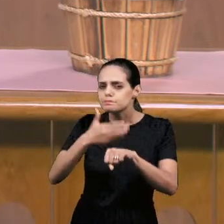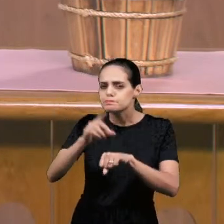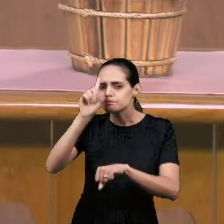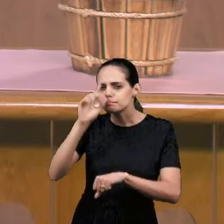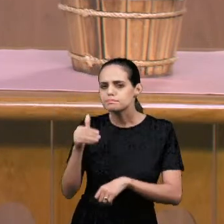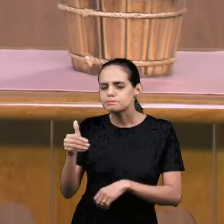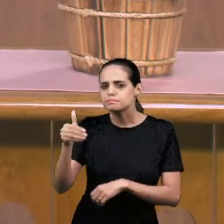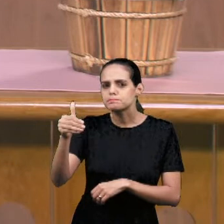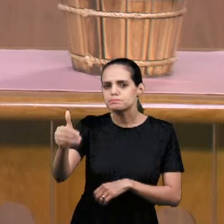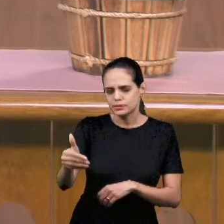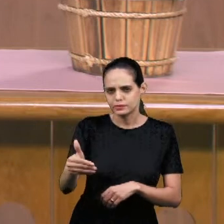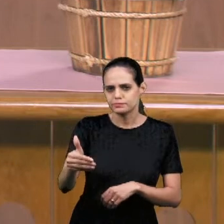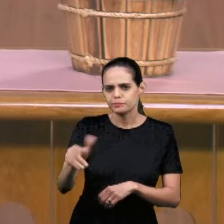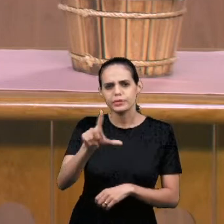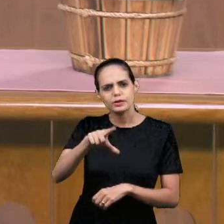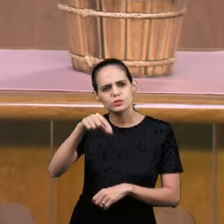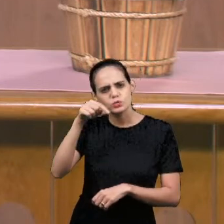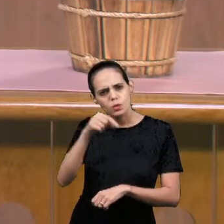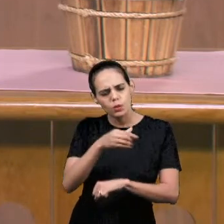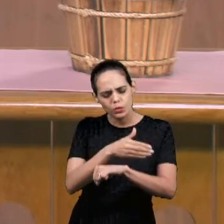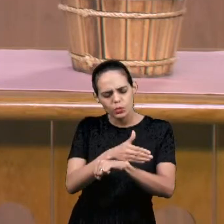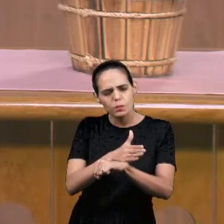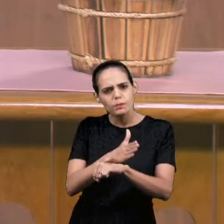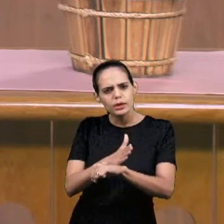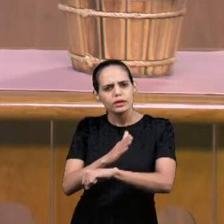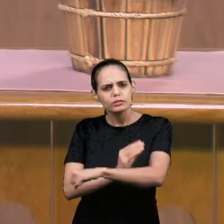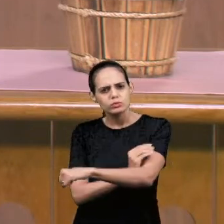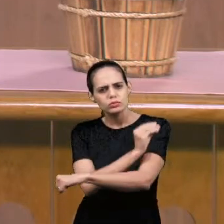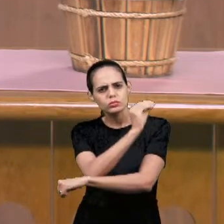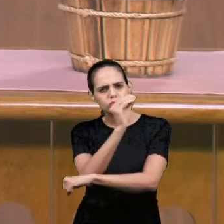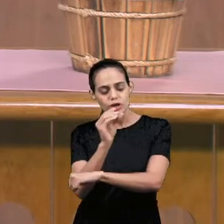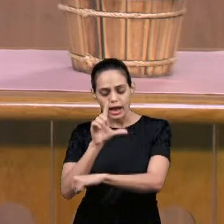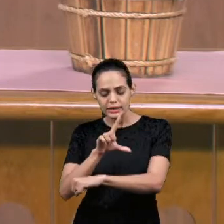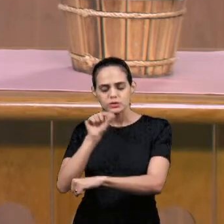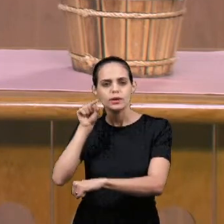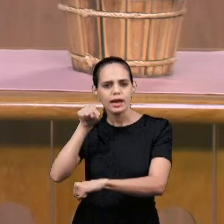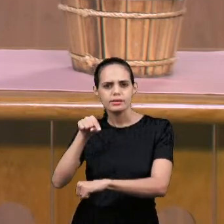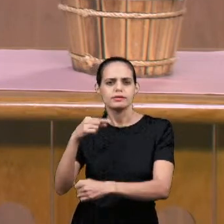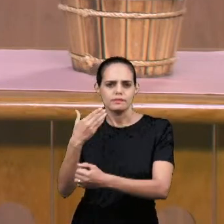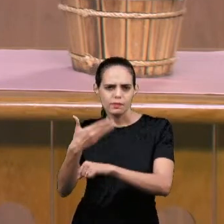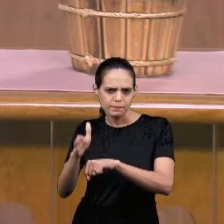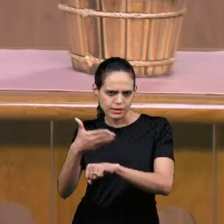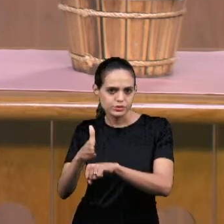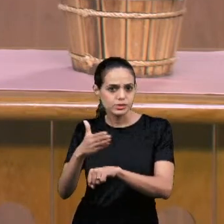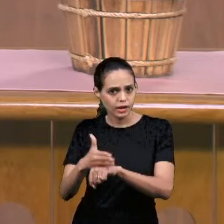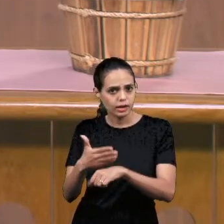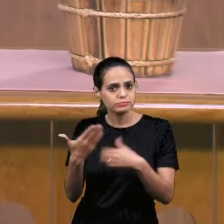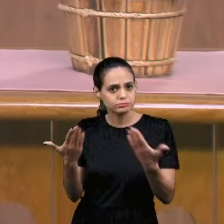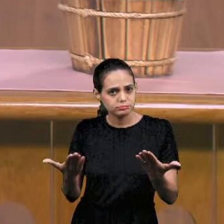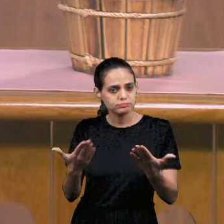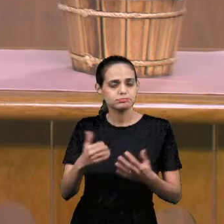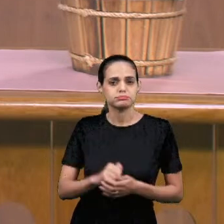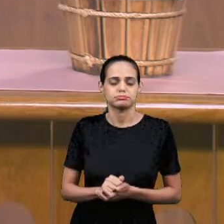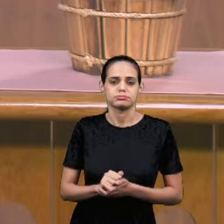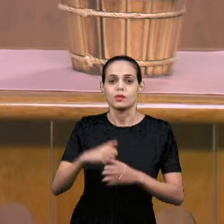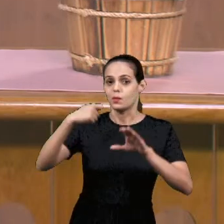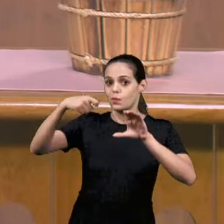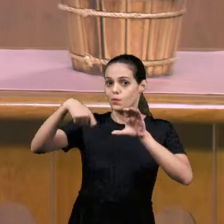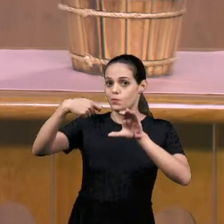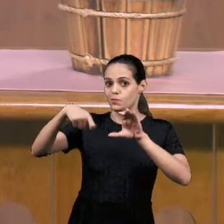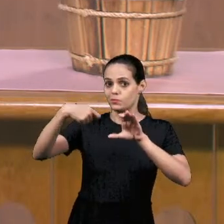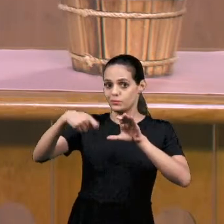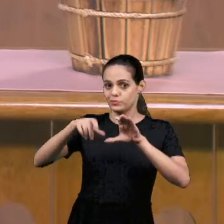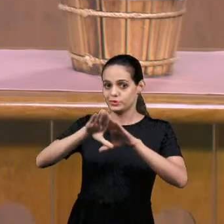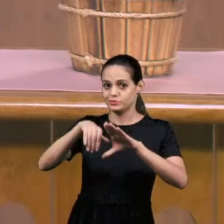durante o dia, ao longo da semana, para treinar. Se você precisar, como o vídeo está no YouTube, no nosso canal no